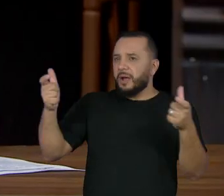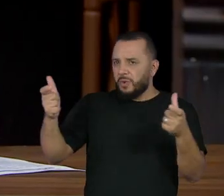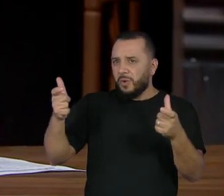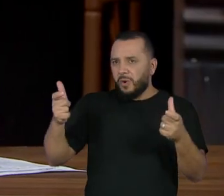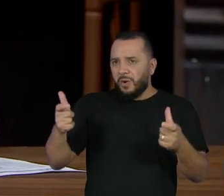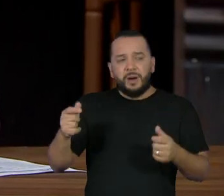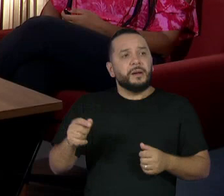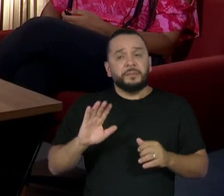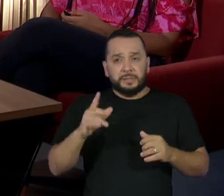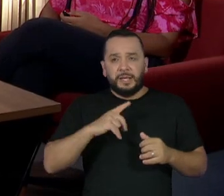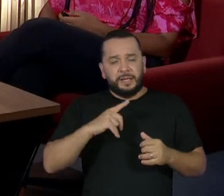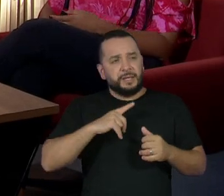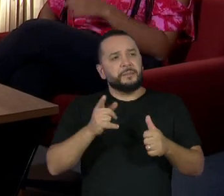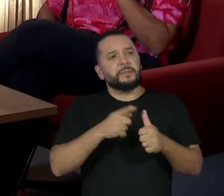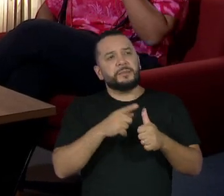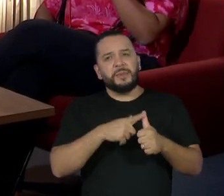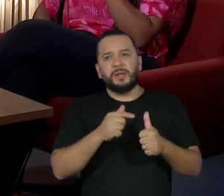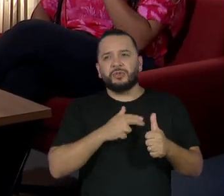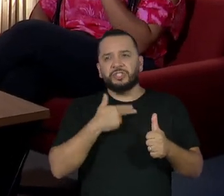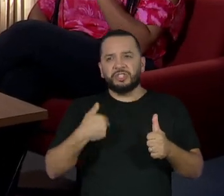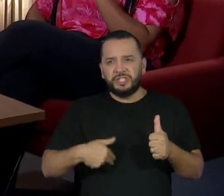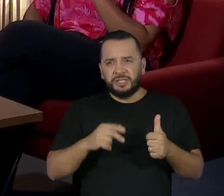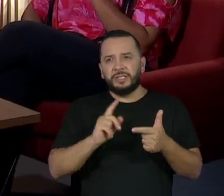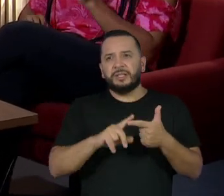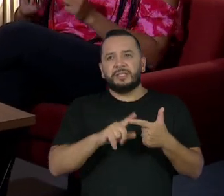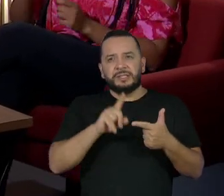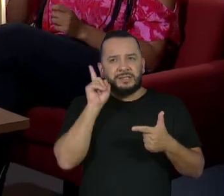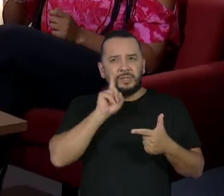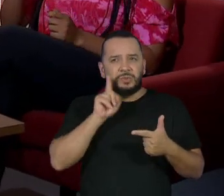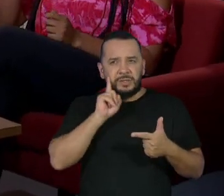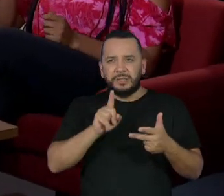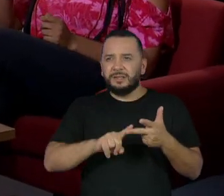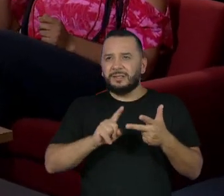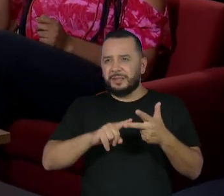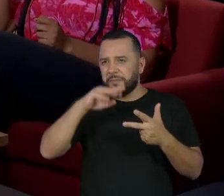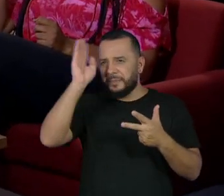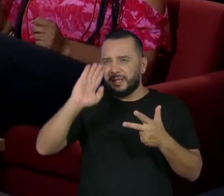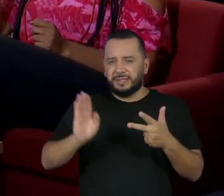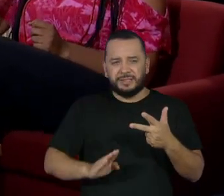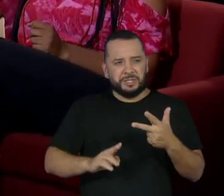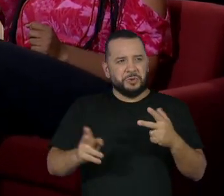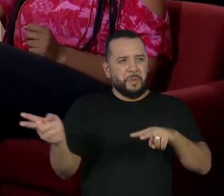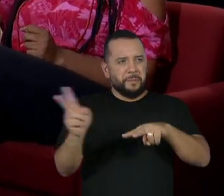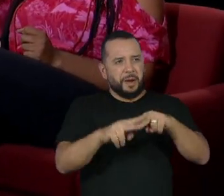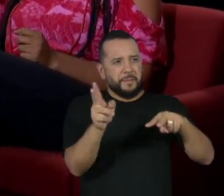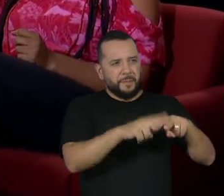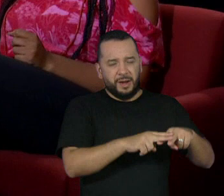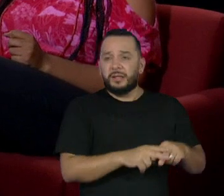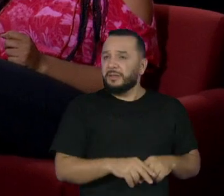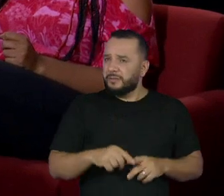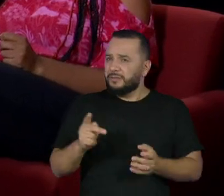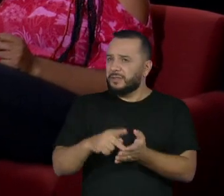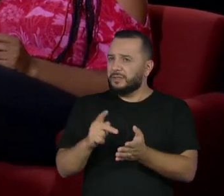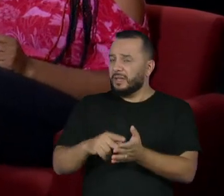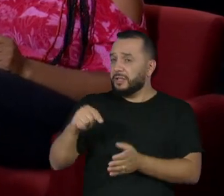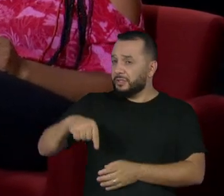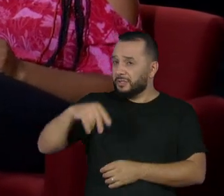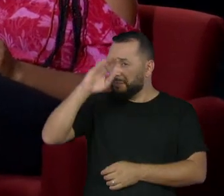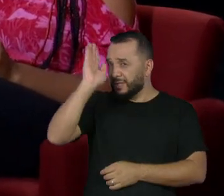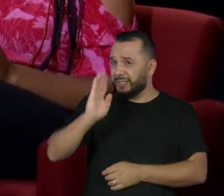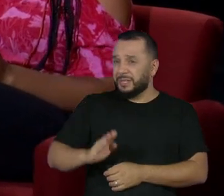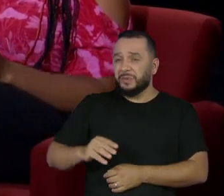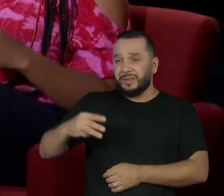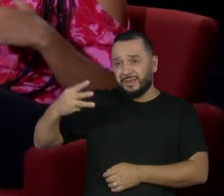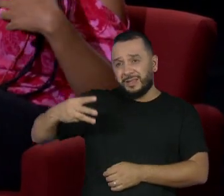e China. Exato. Por quê? E aí uma coisa que é interessante, porque mesmo o Brasil sendo o país que tem a 3ª maior população encarcerada do